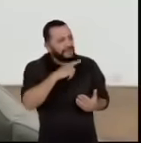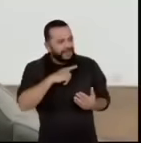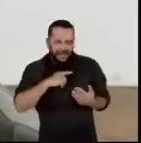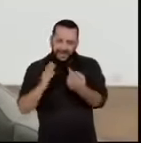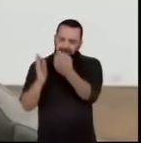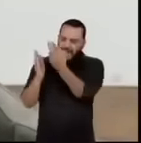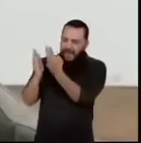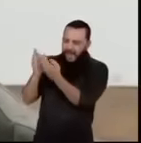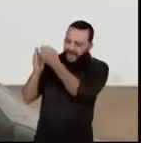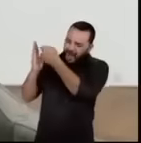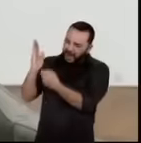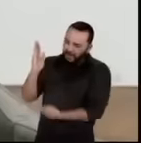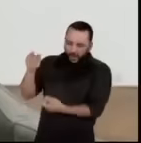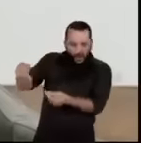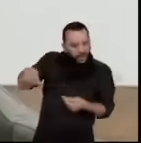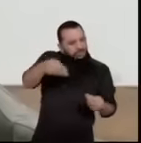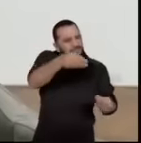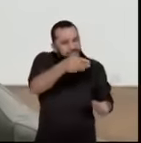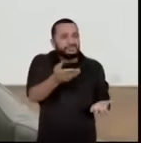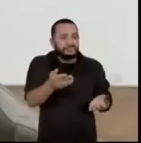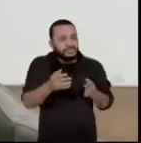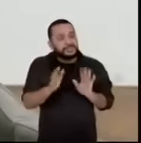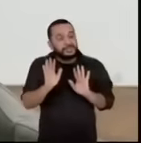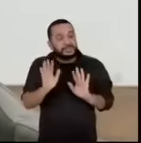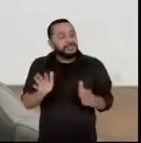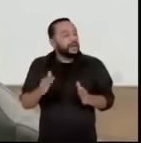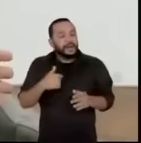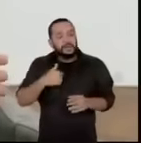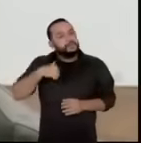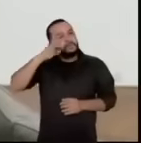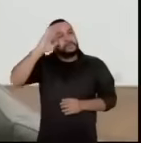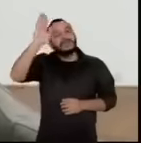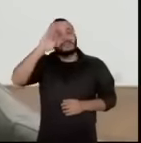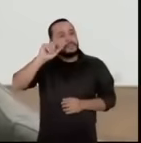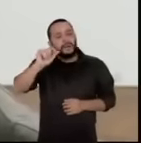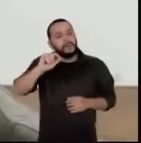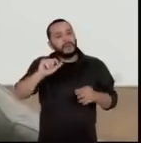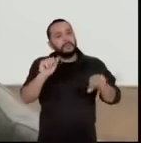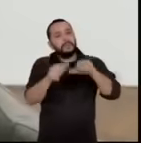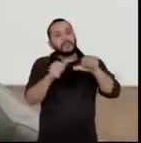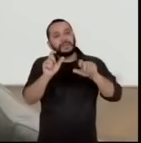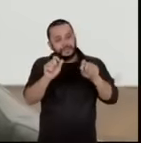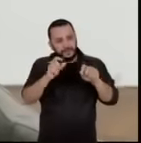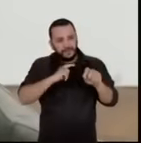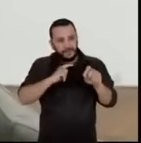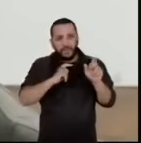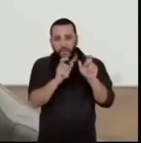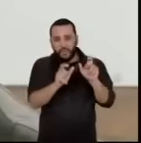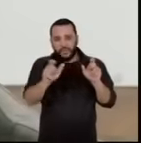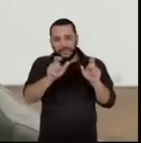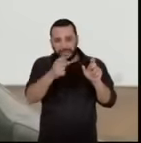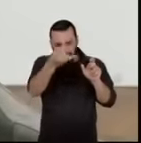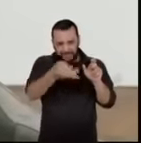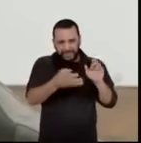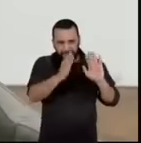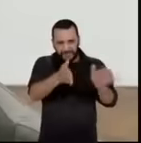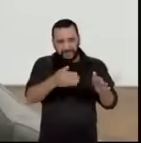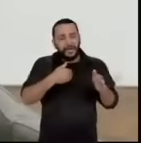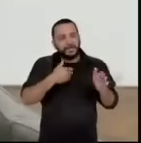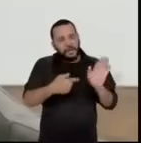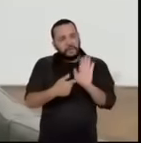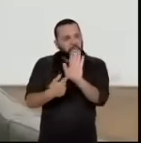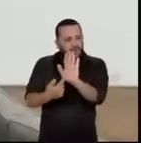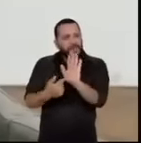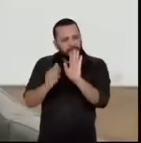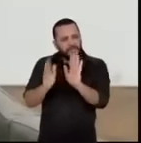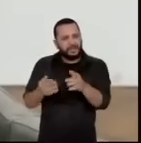etc. Mas o marco das mudanças, as questões mais importantes, que são esses conceitos que eu me referi há pouco, já tinham sido apresentados já